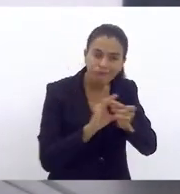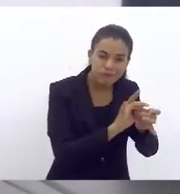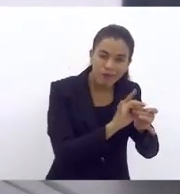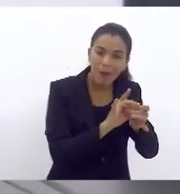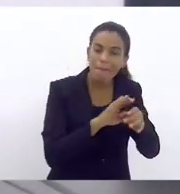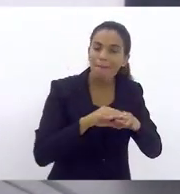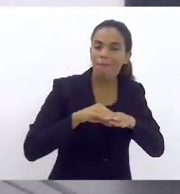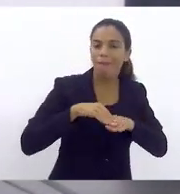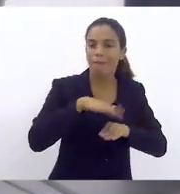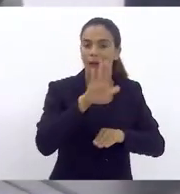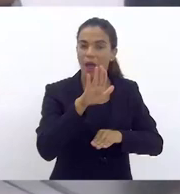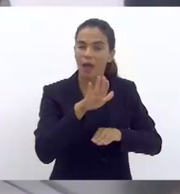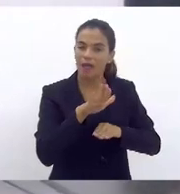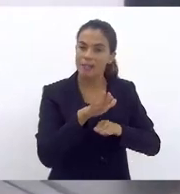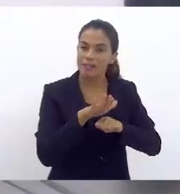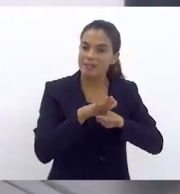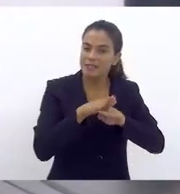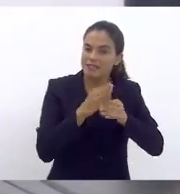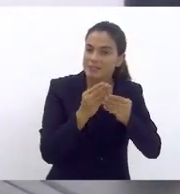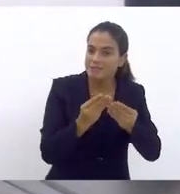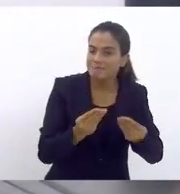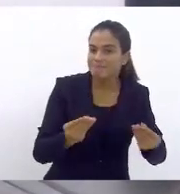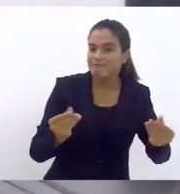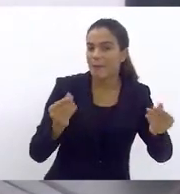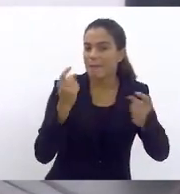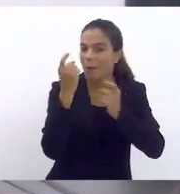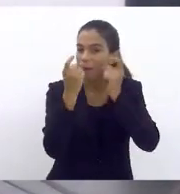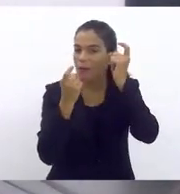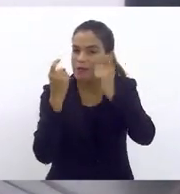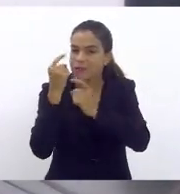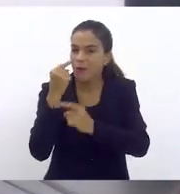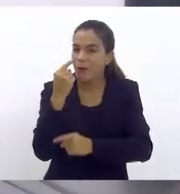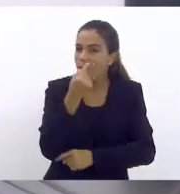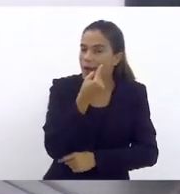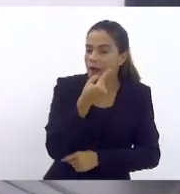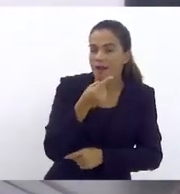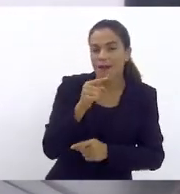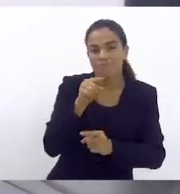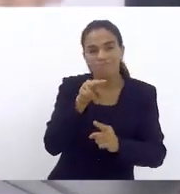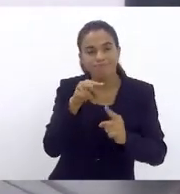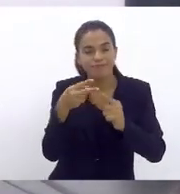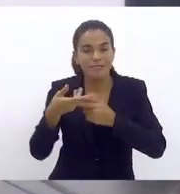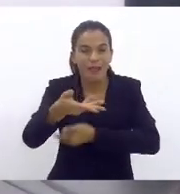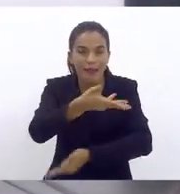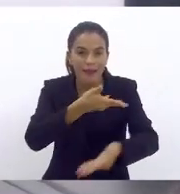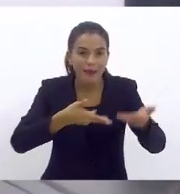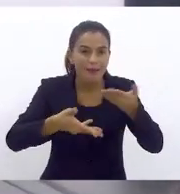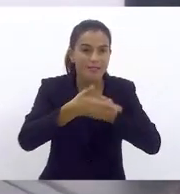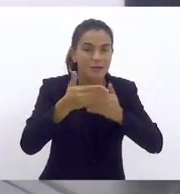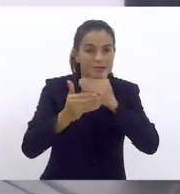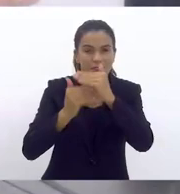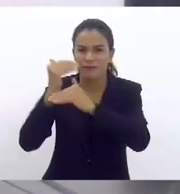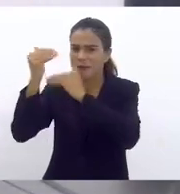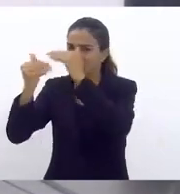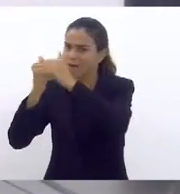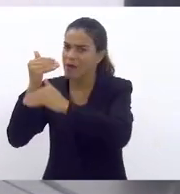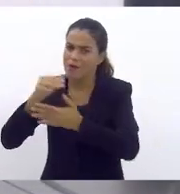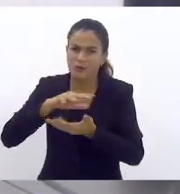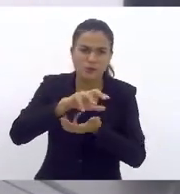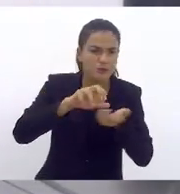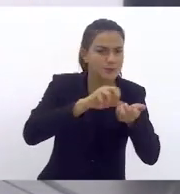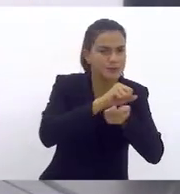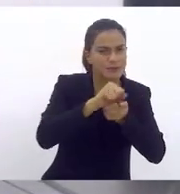mais disseminada então essa preocupação esse olhar das relações entre soberania desenvolvimento autossuficiência